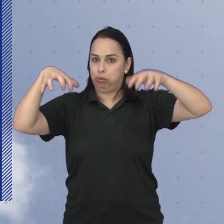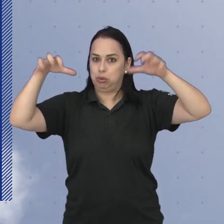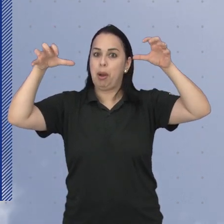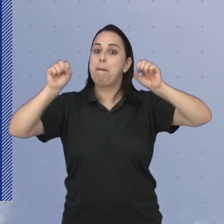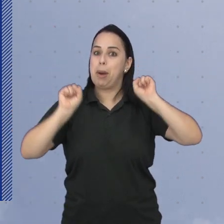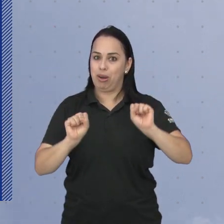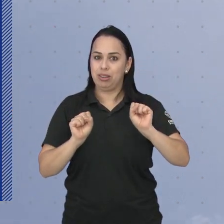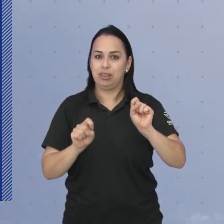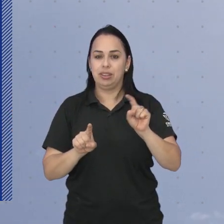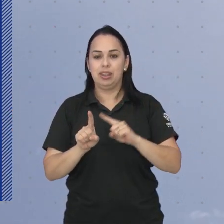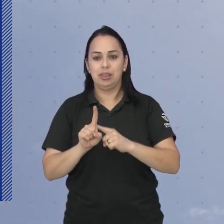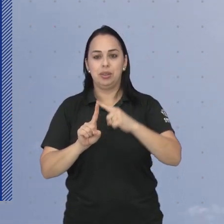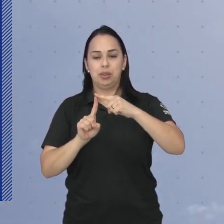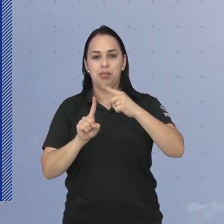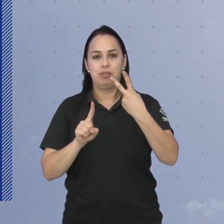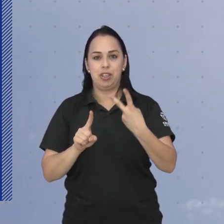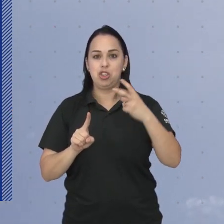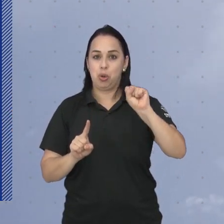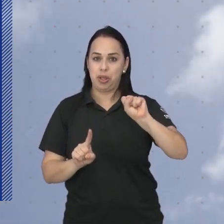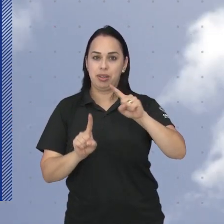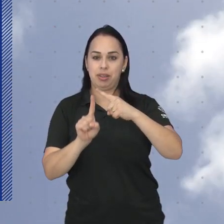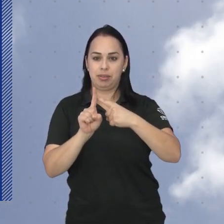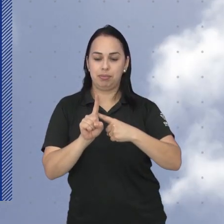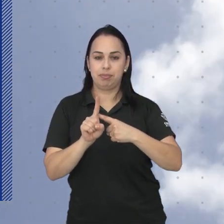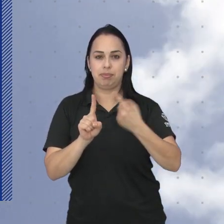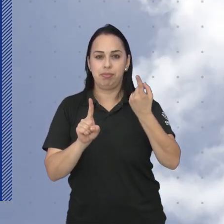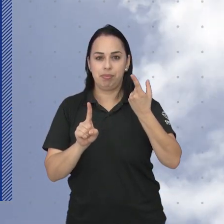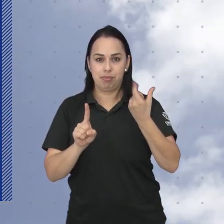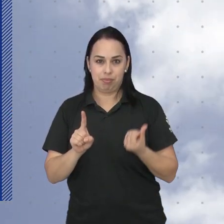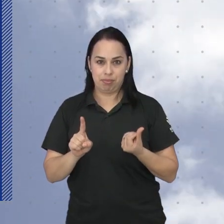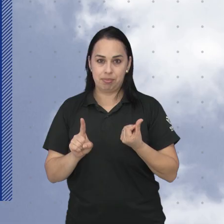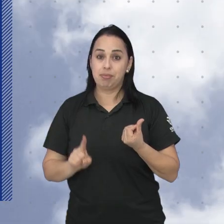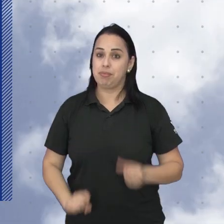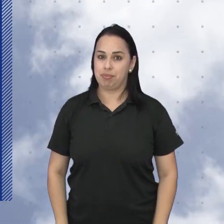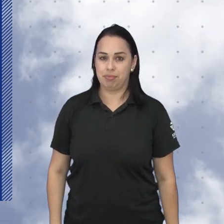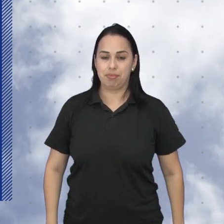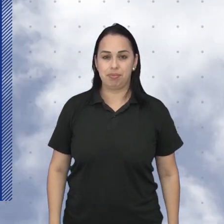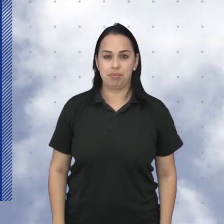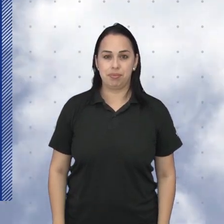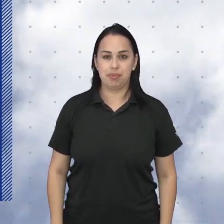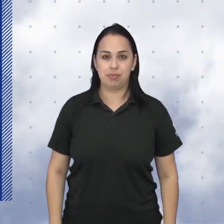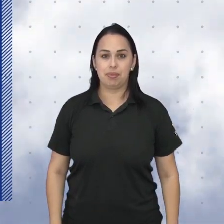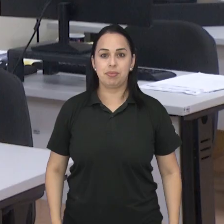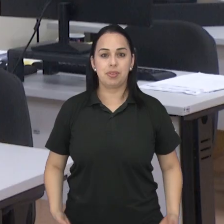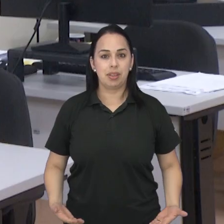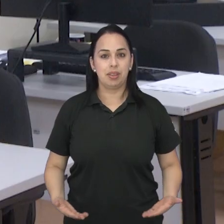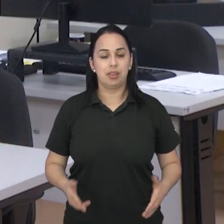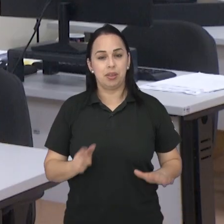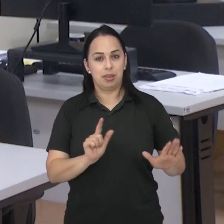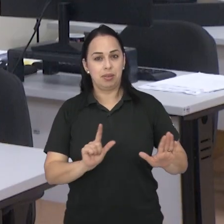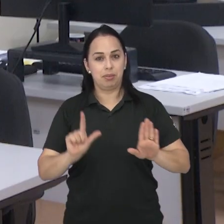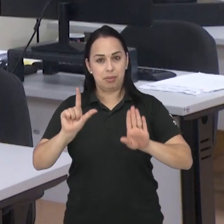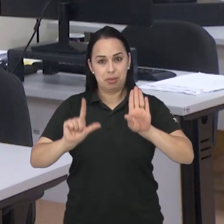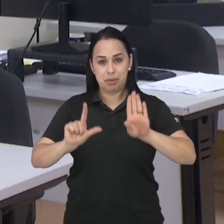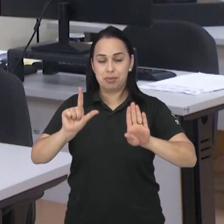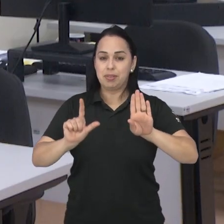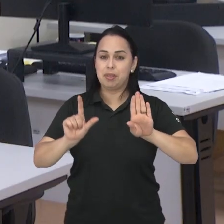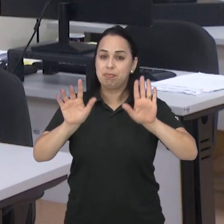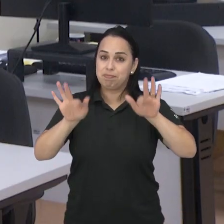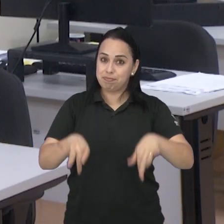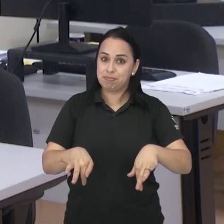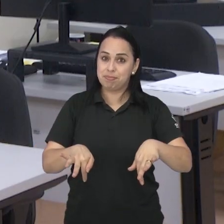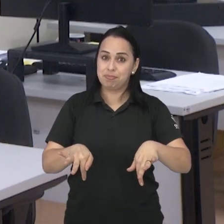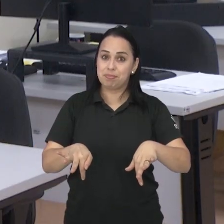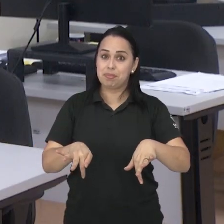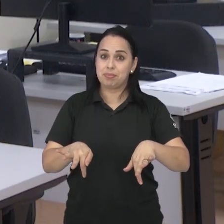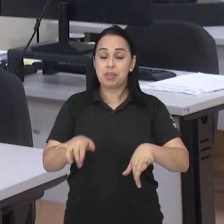de chuva. A máxima será de 28 e a mínima de 16. O Boletim Legislativo de hoje